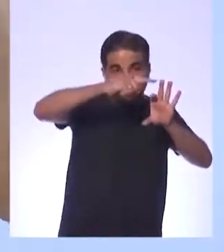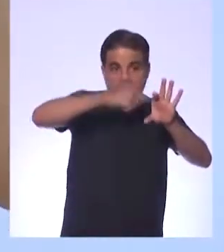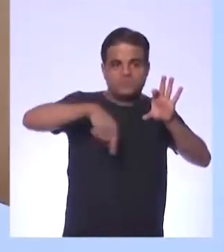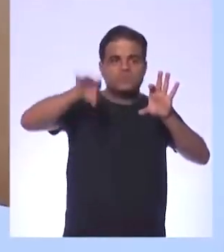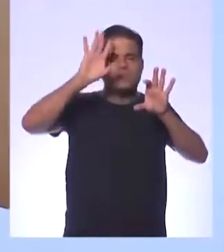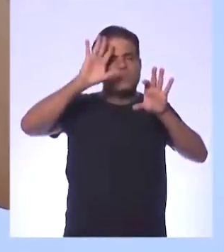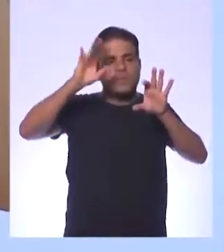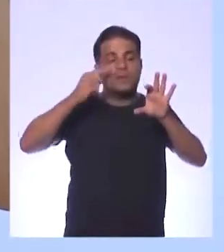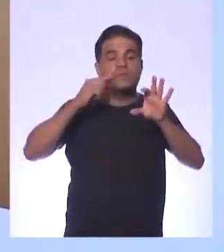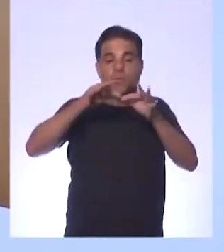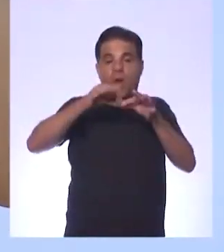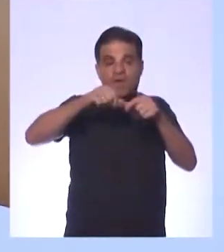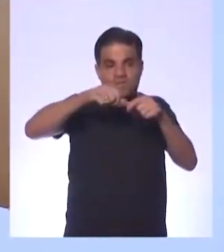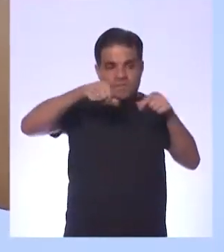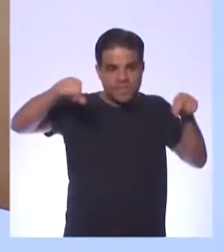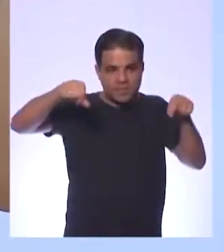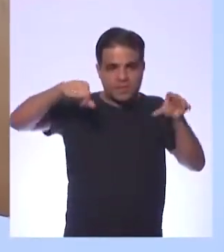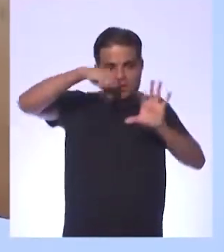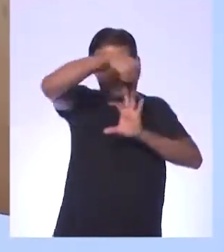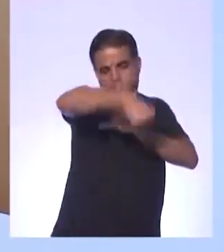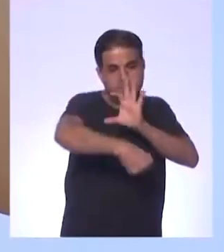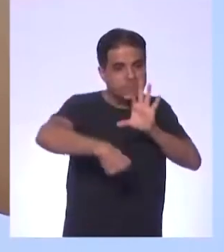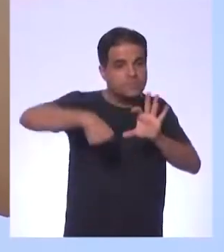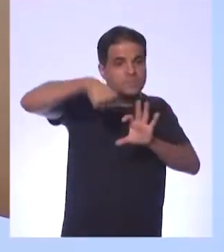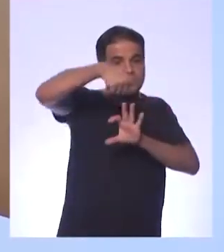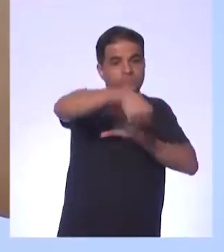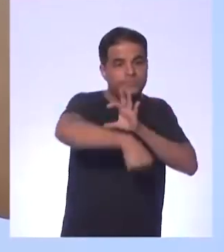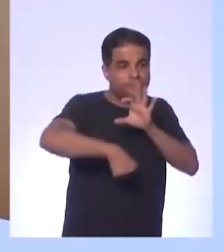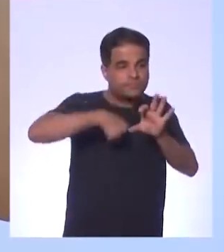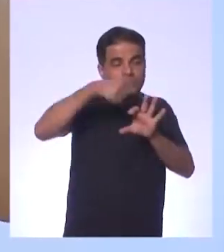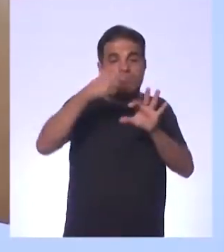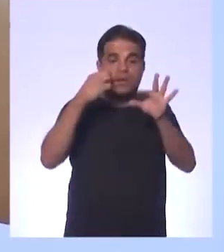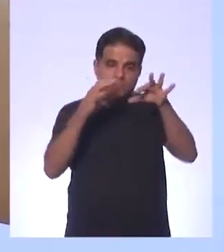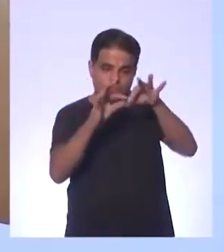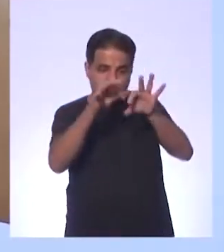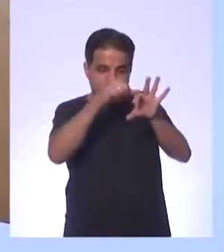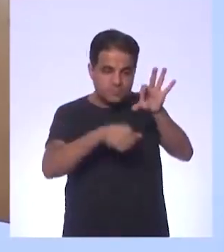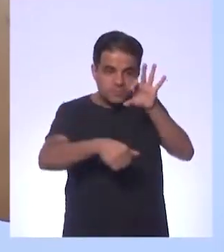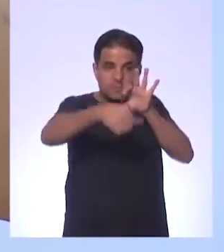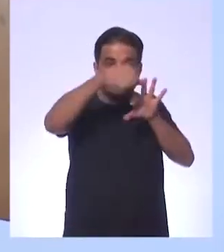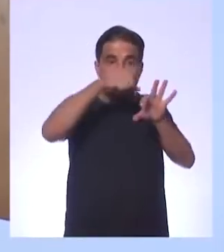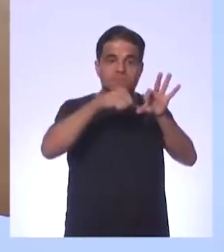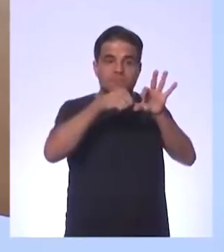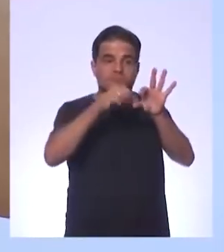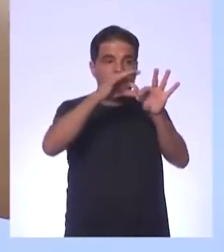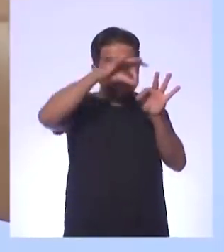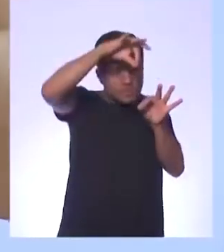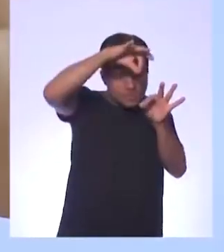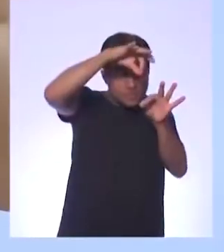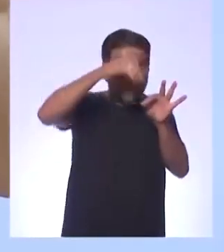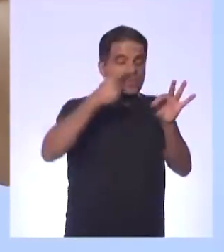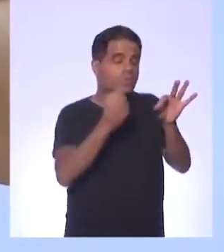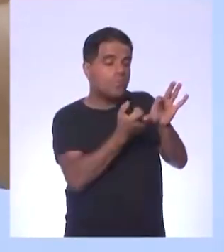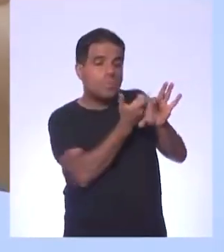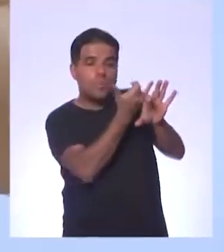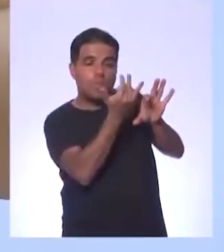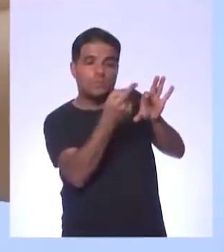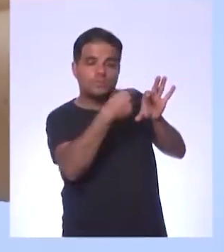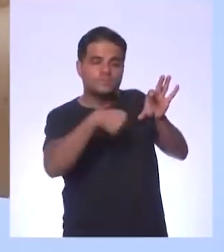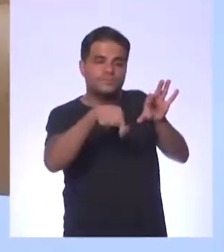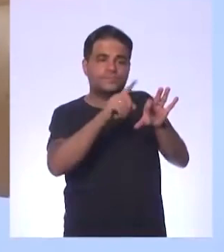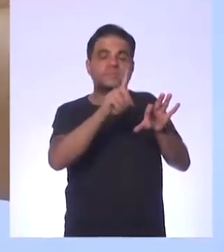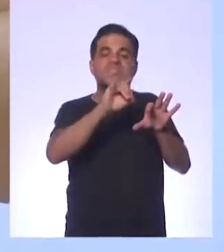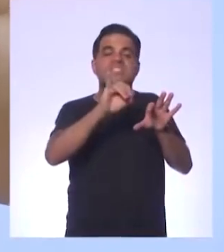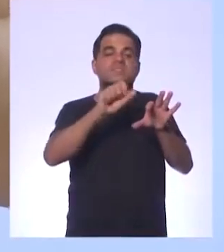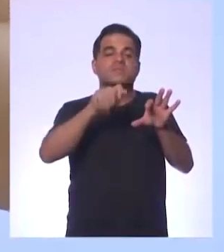imagina que você pegou uma fita métrica, pôs aqui em volta, esticou e viu esse tamanho. Esse é o tamanho do comprimento, tudo bem? E o